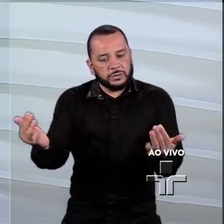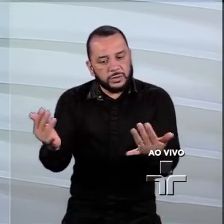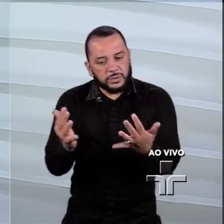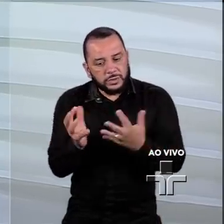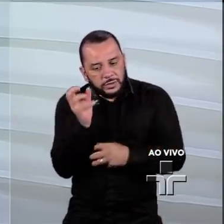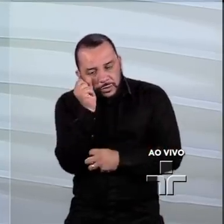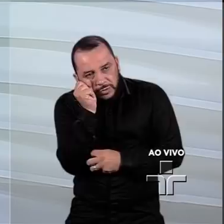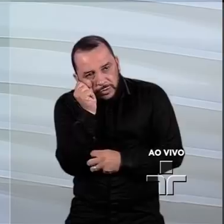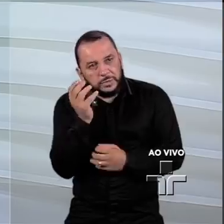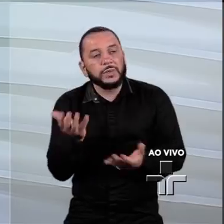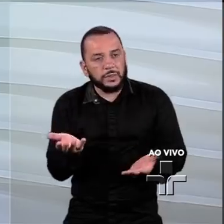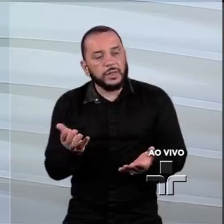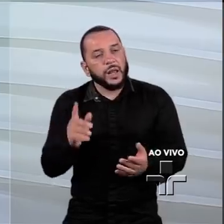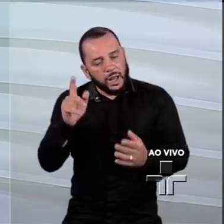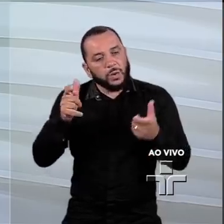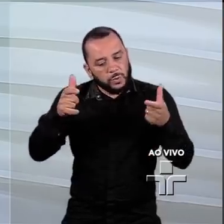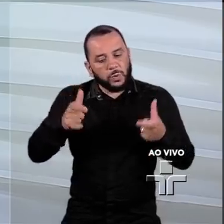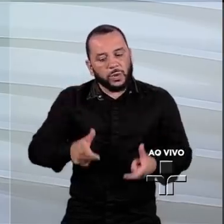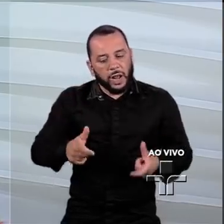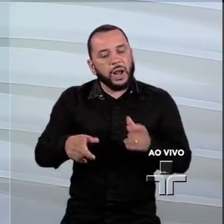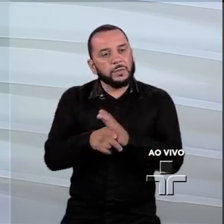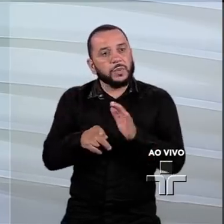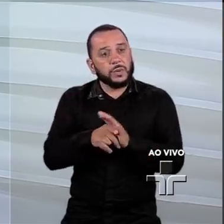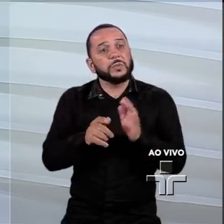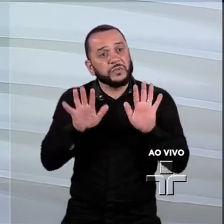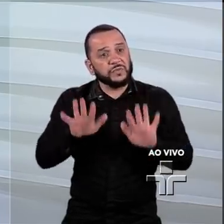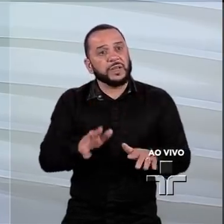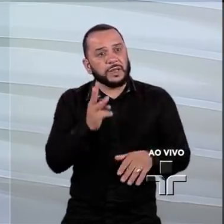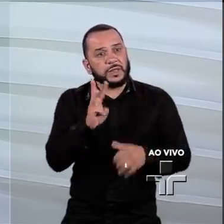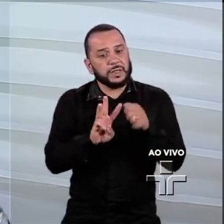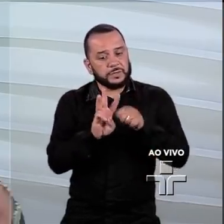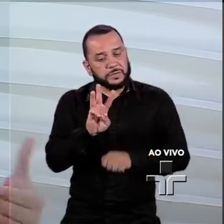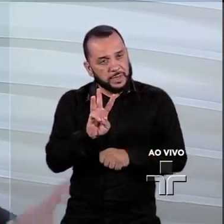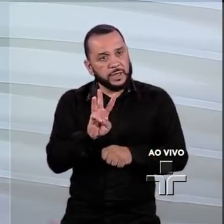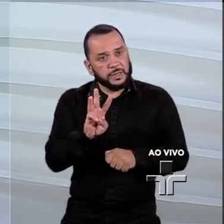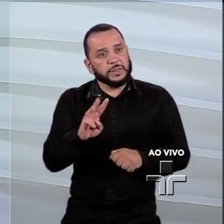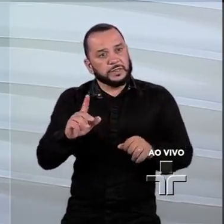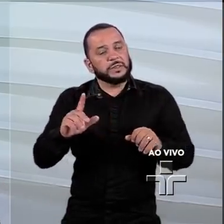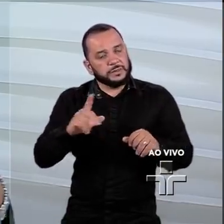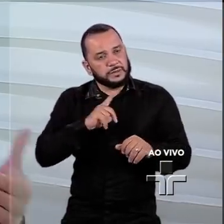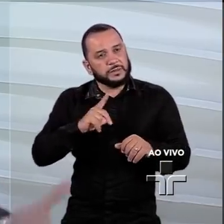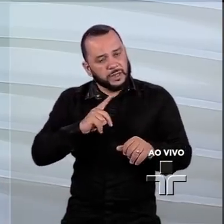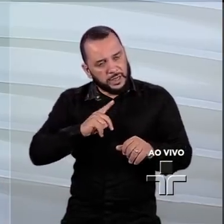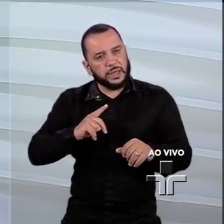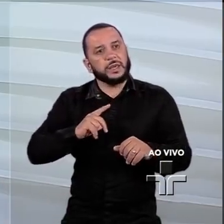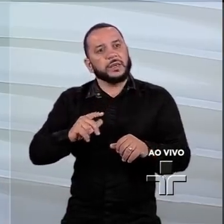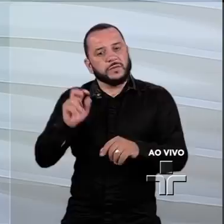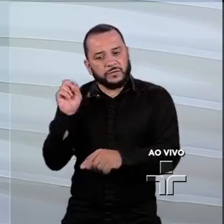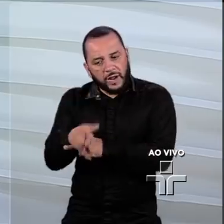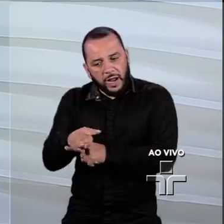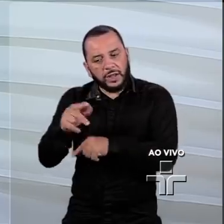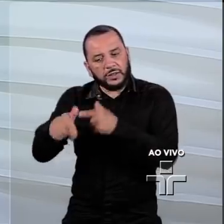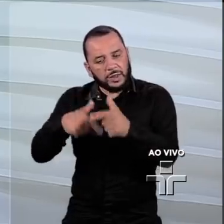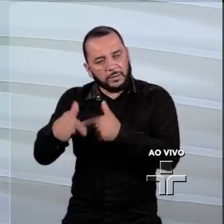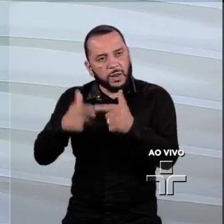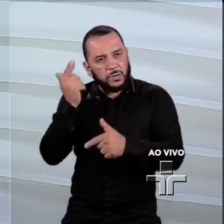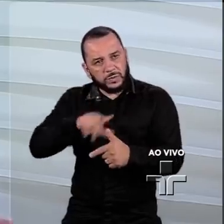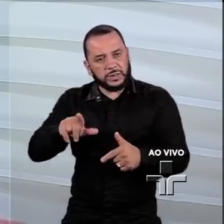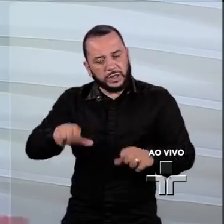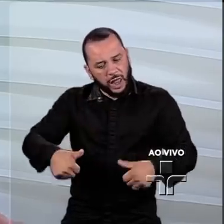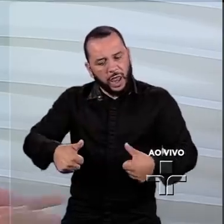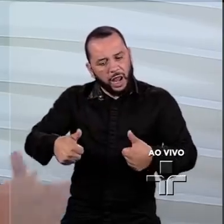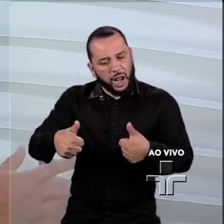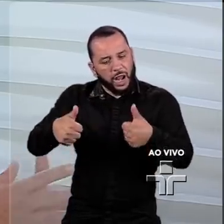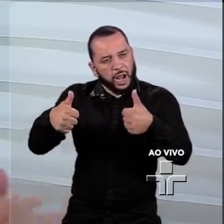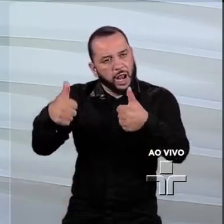espaço feito para que ele possa ficar durante 3 meses, ser requalificado, encontrar vaga no mercado de trabalho. É uma